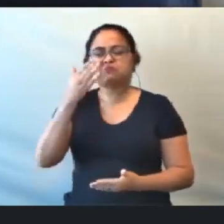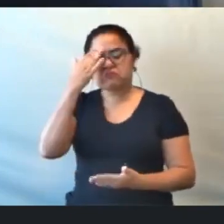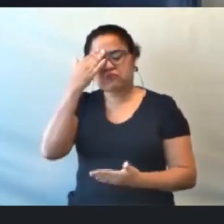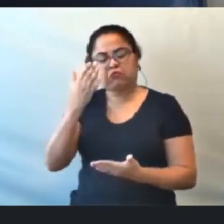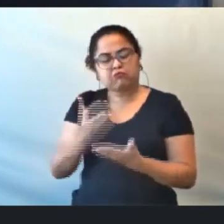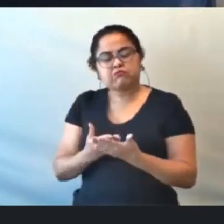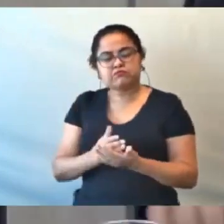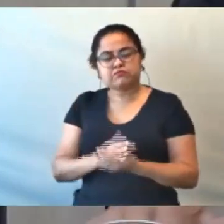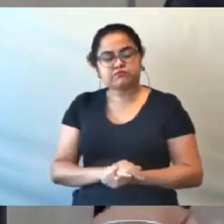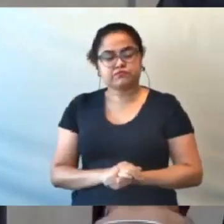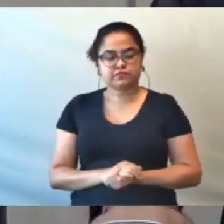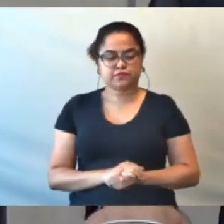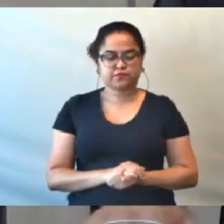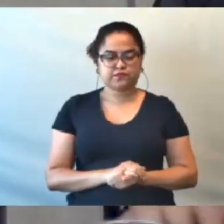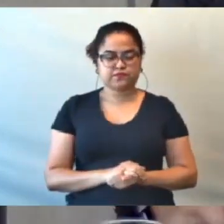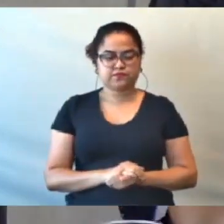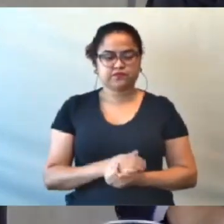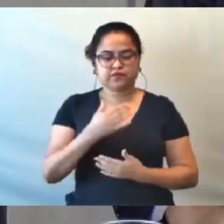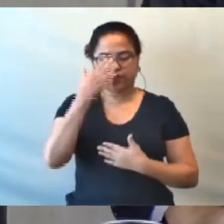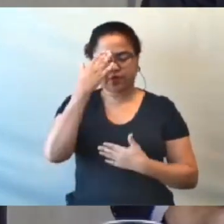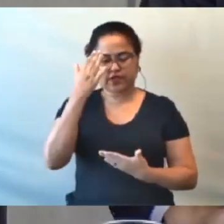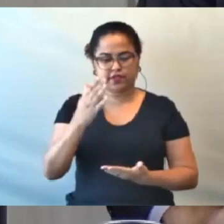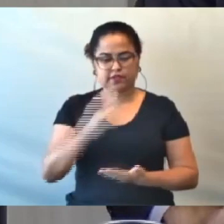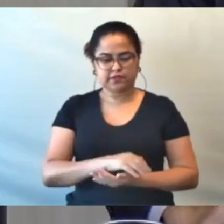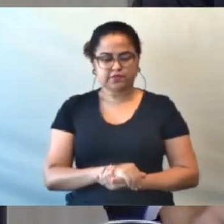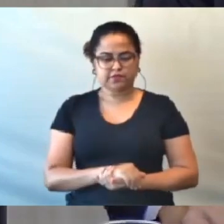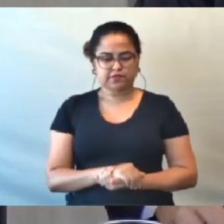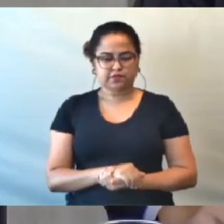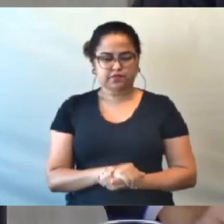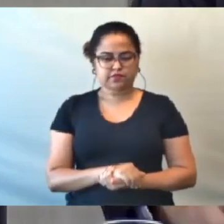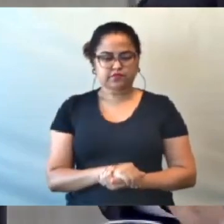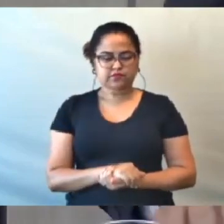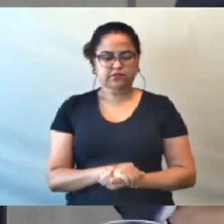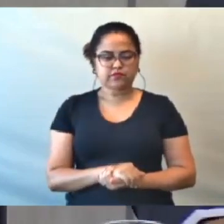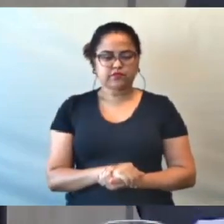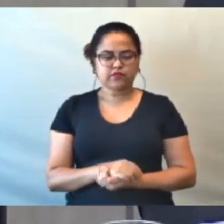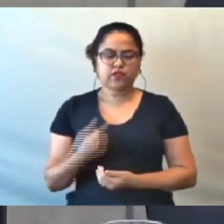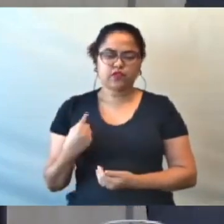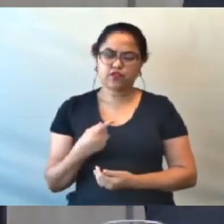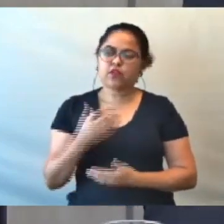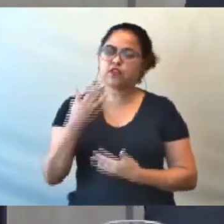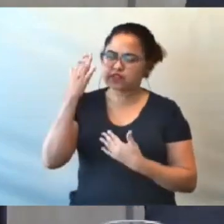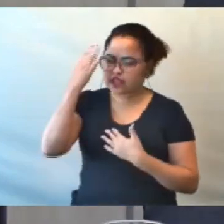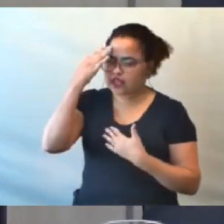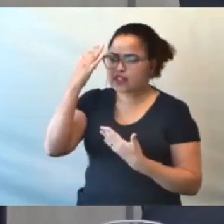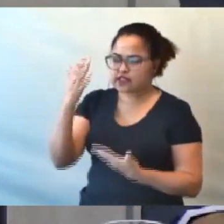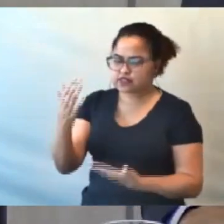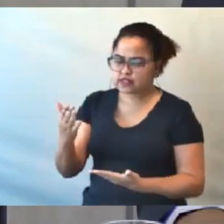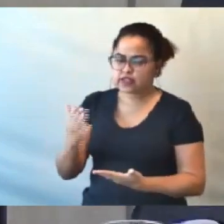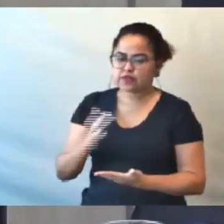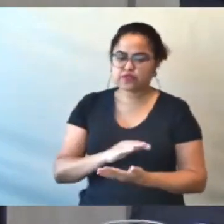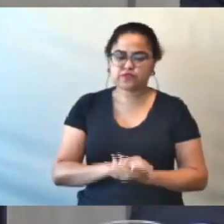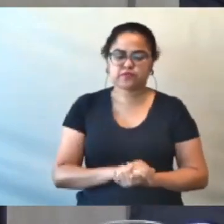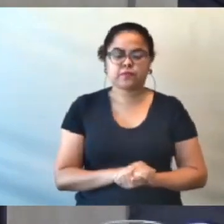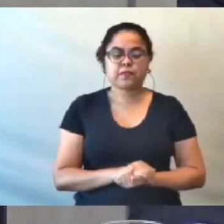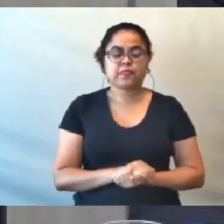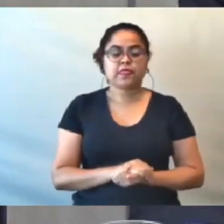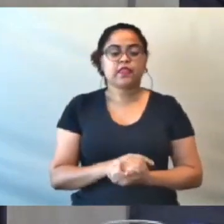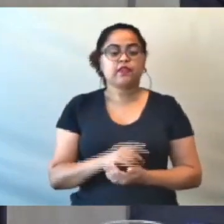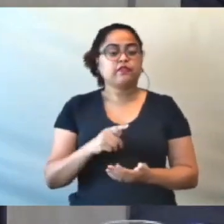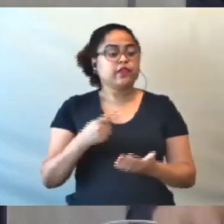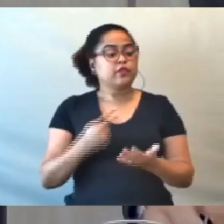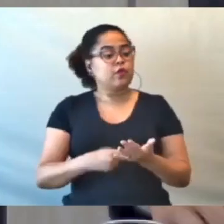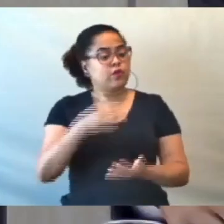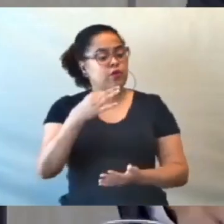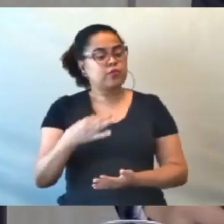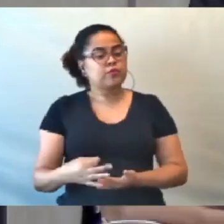Obrigado. Nós que agradecemos. Então, feito o compromisso, eu passo a palavra ao vereador Braulio Lara para